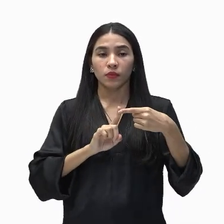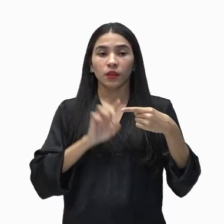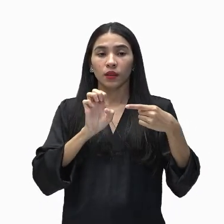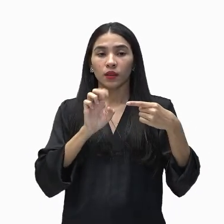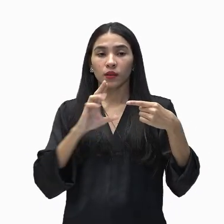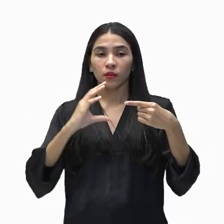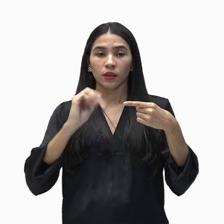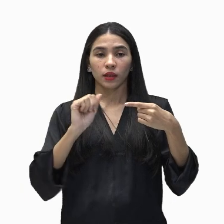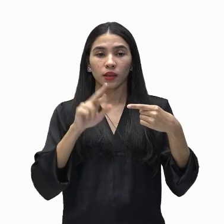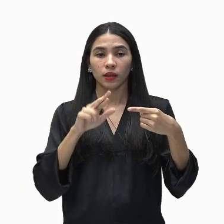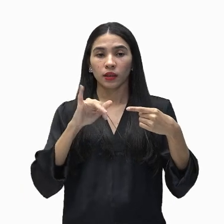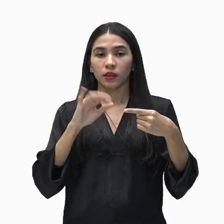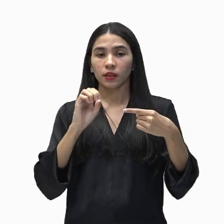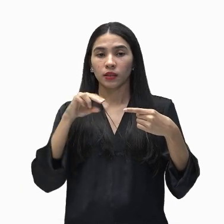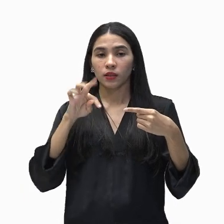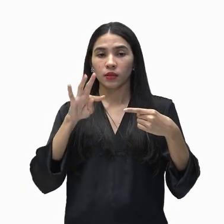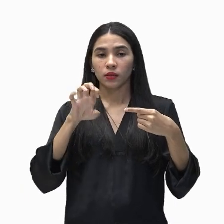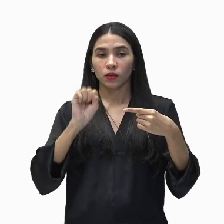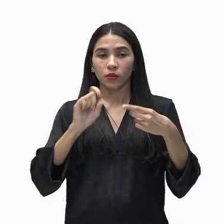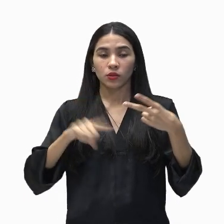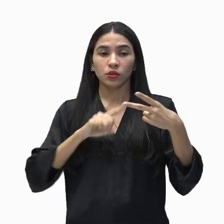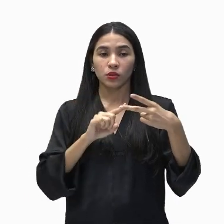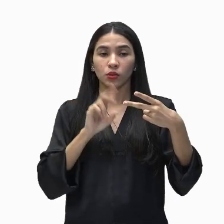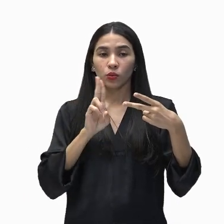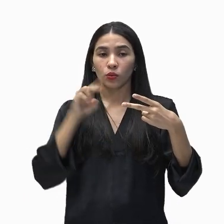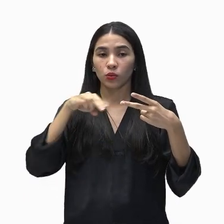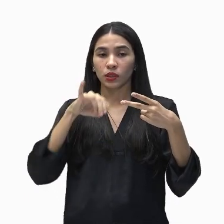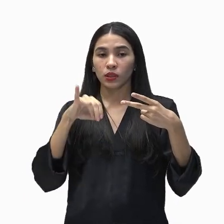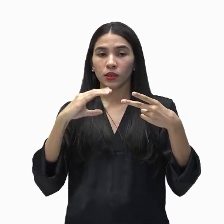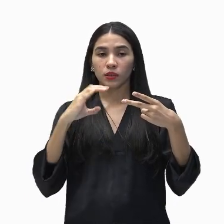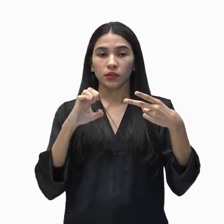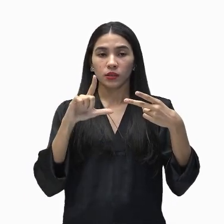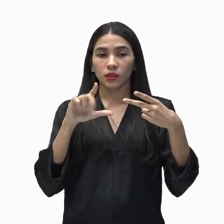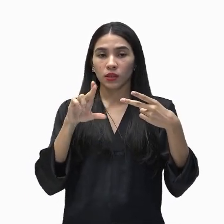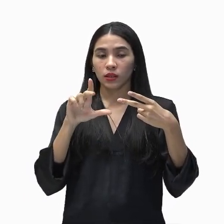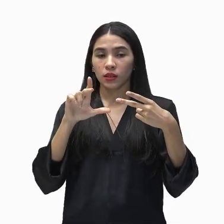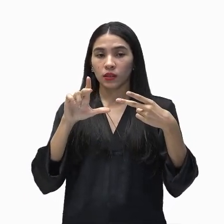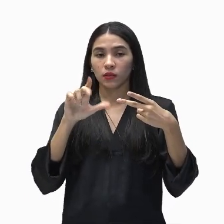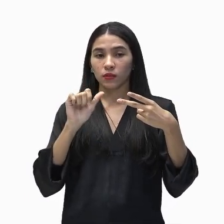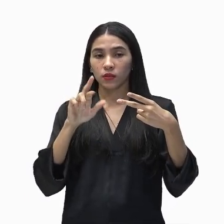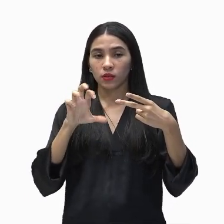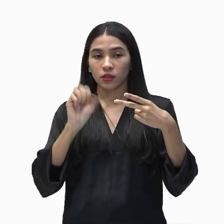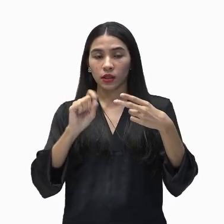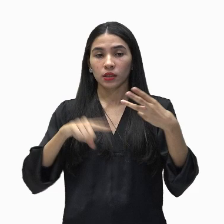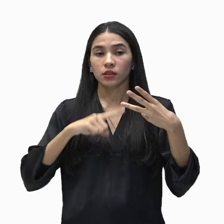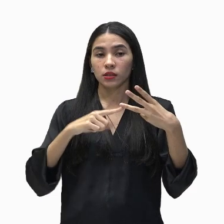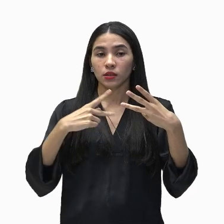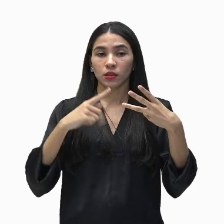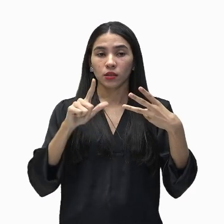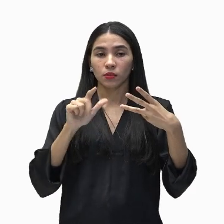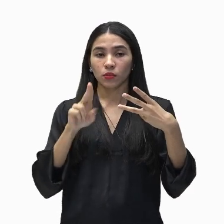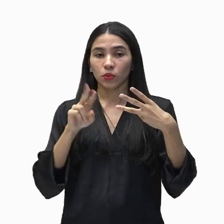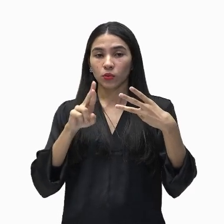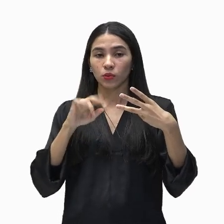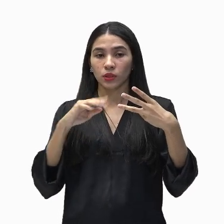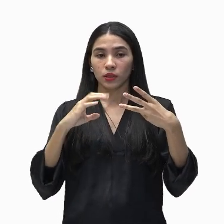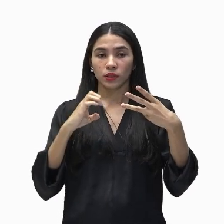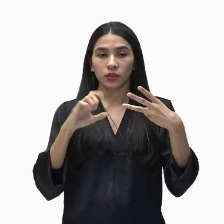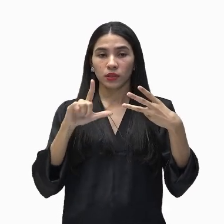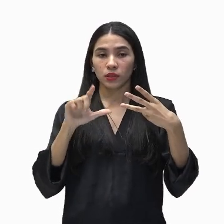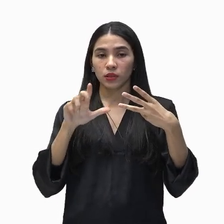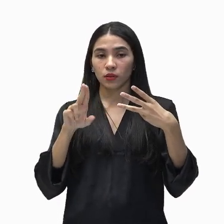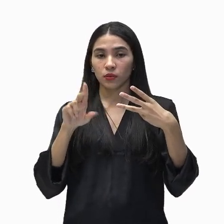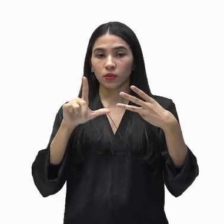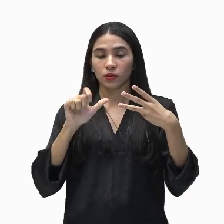unicelulares, pluricelulares, sim, eles podem ser esses dois indivíduos, autótrofos e heterótrofos, que está caracterizado